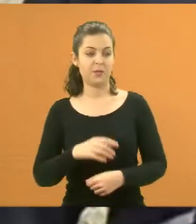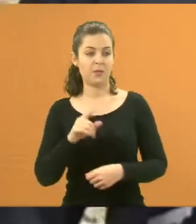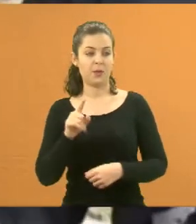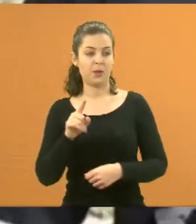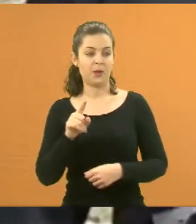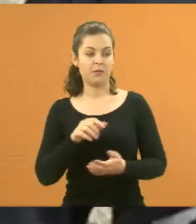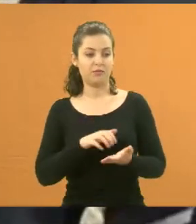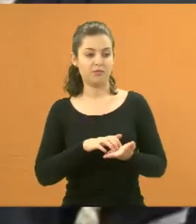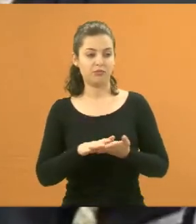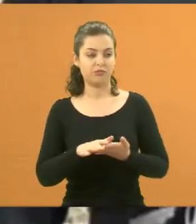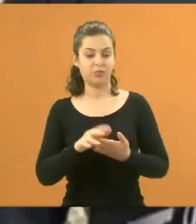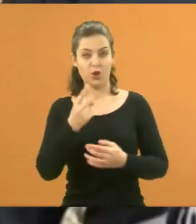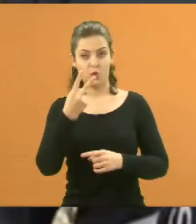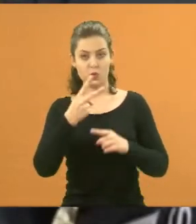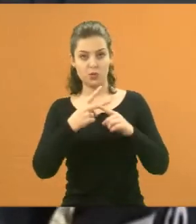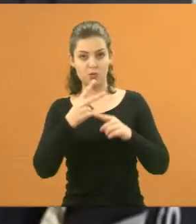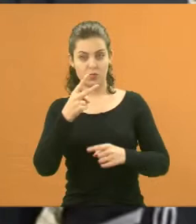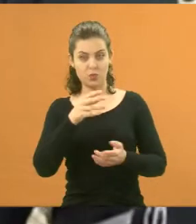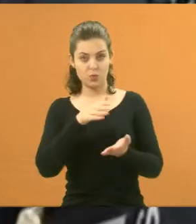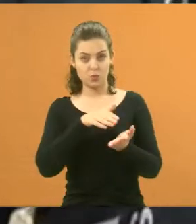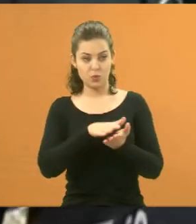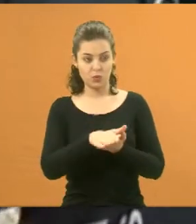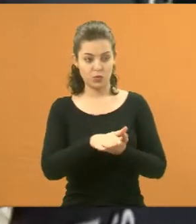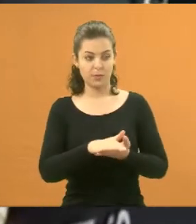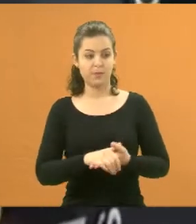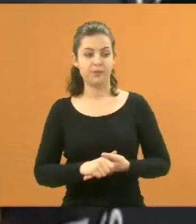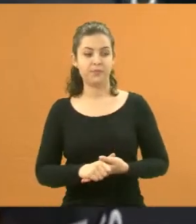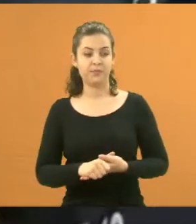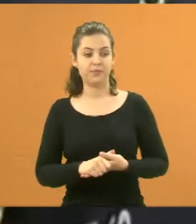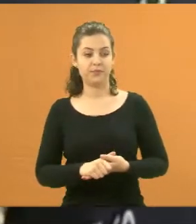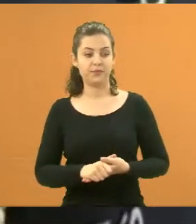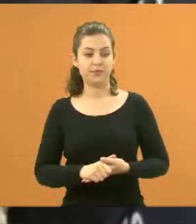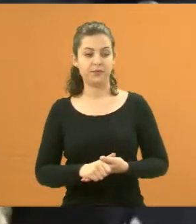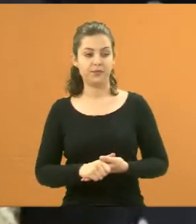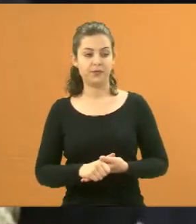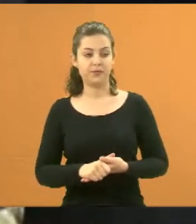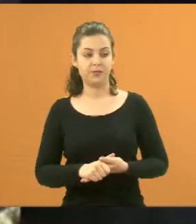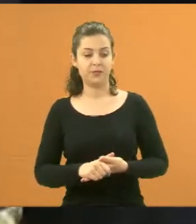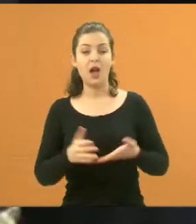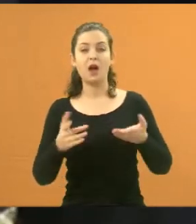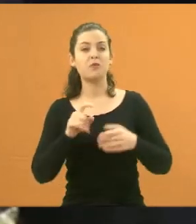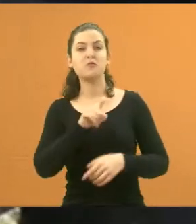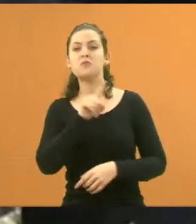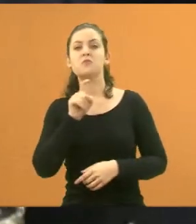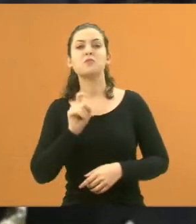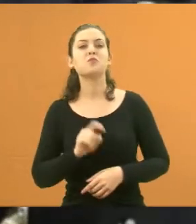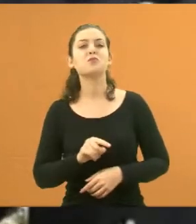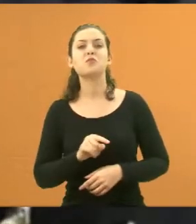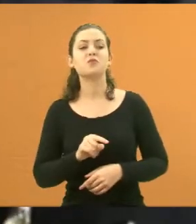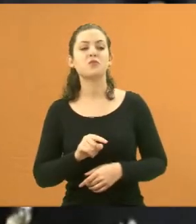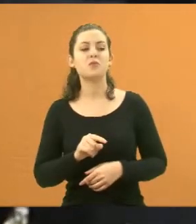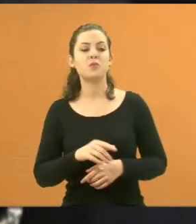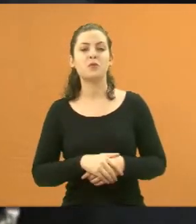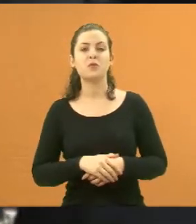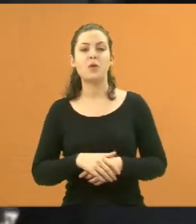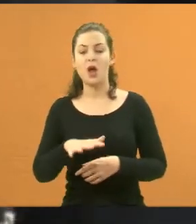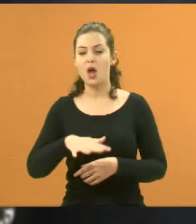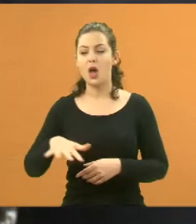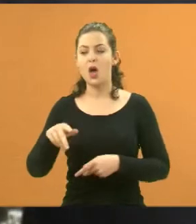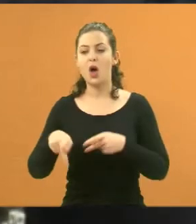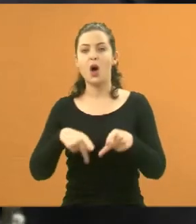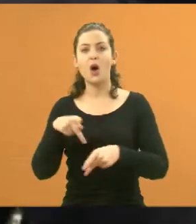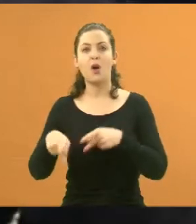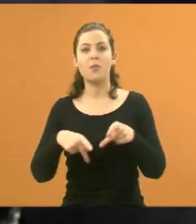A prefeitura aplicou 2 multas nele. Agora, eu fico na pergunta, como que a população limpa o